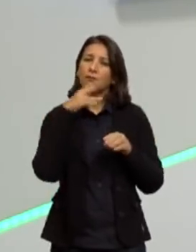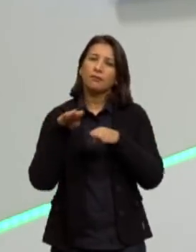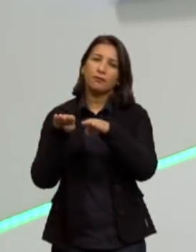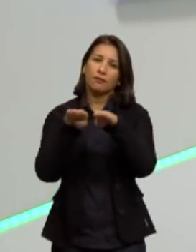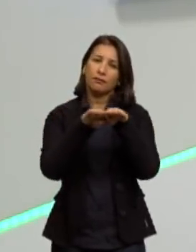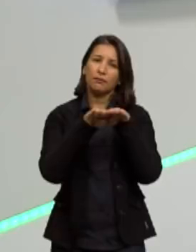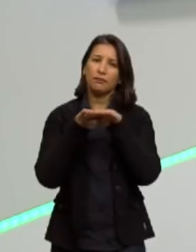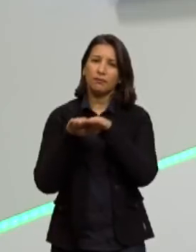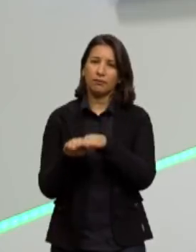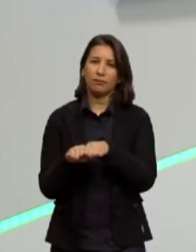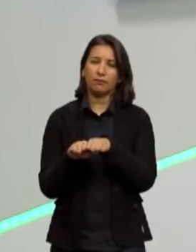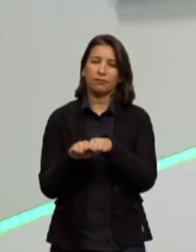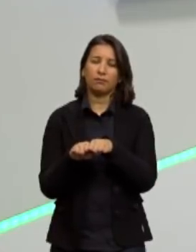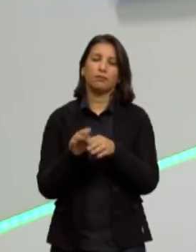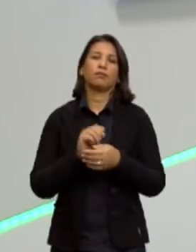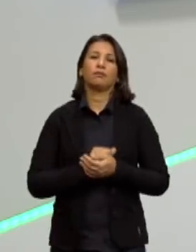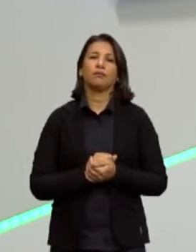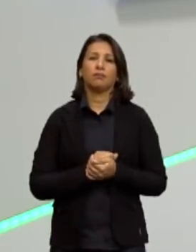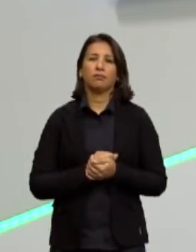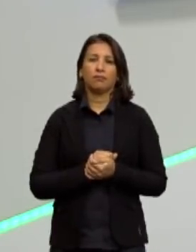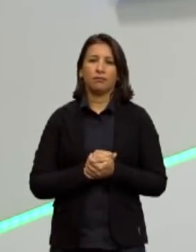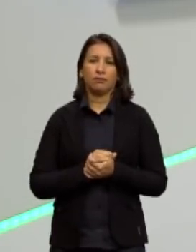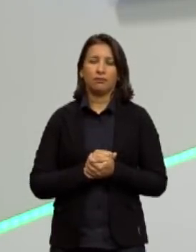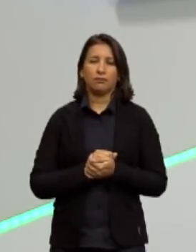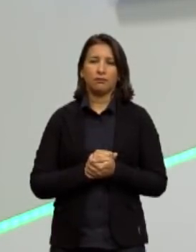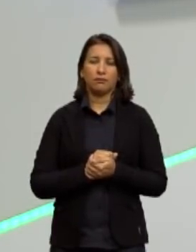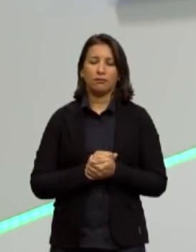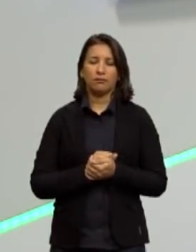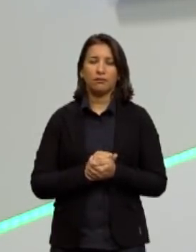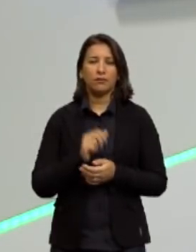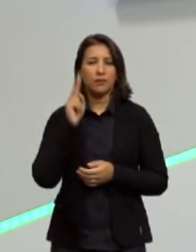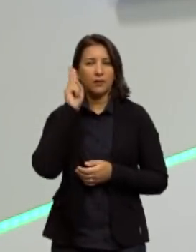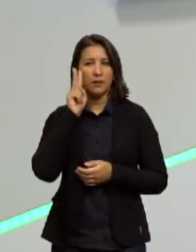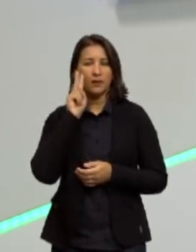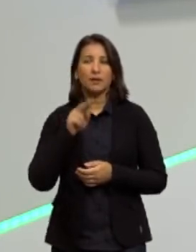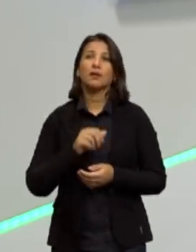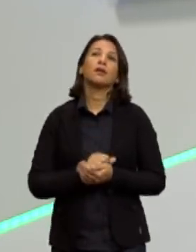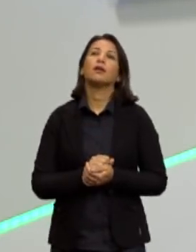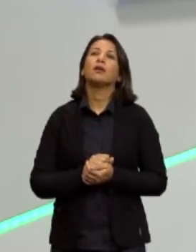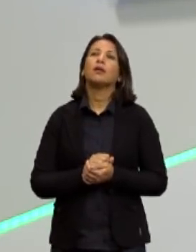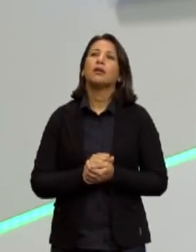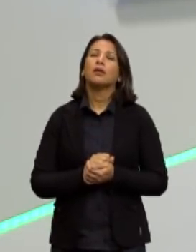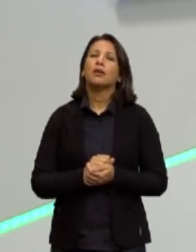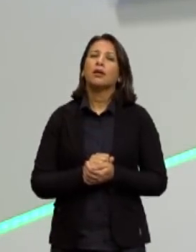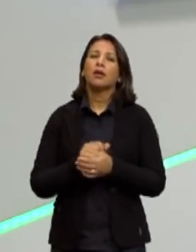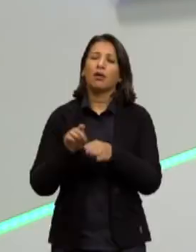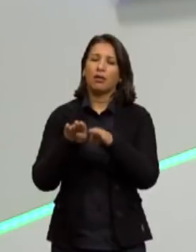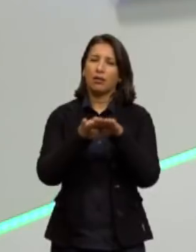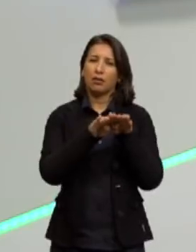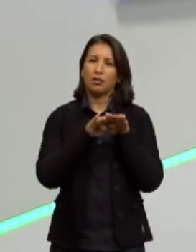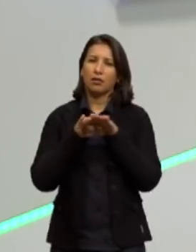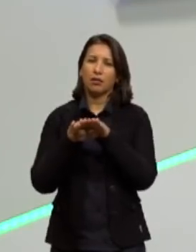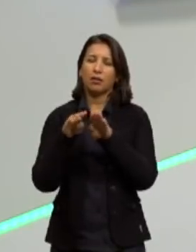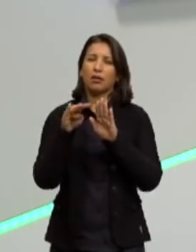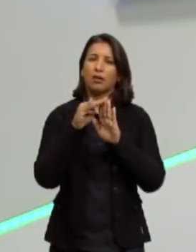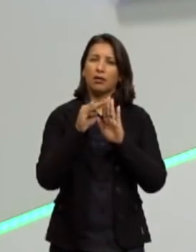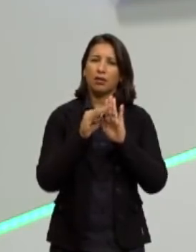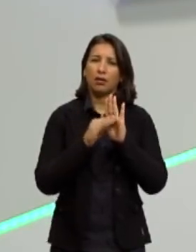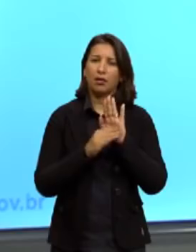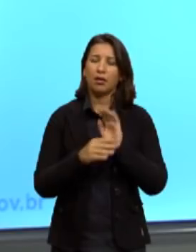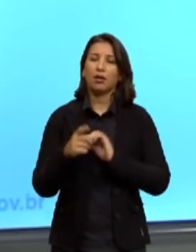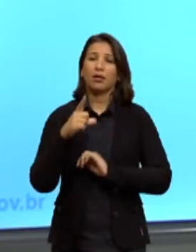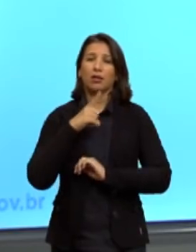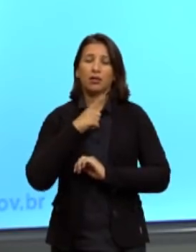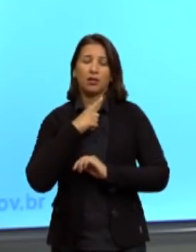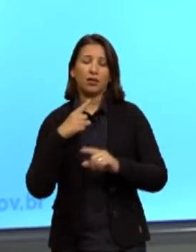é uma música para os ouvidos da gente a então vamos lá aplicando a proporcionalidade que existe no